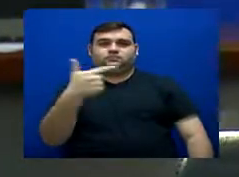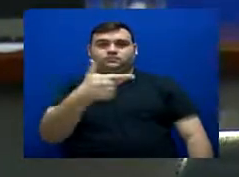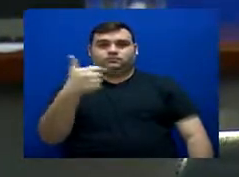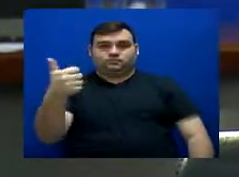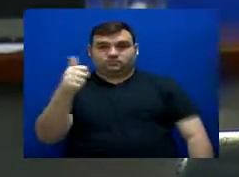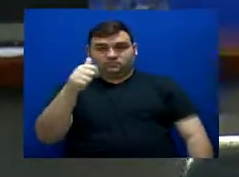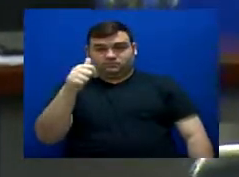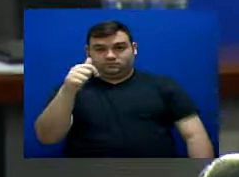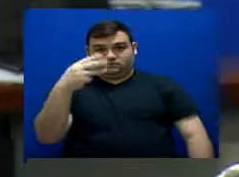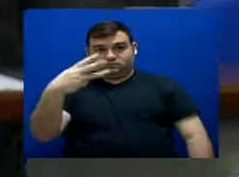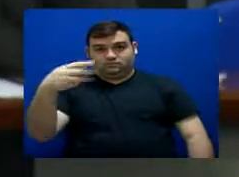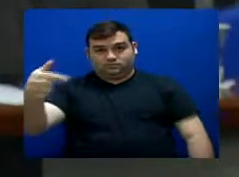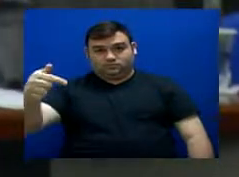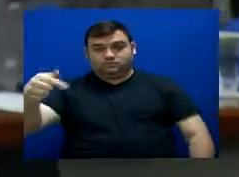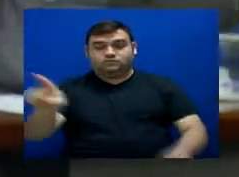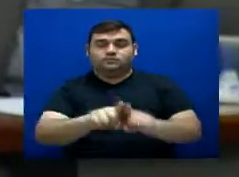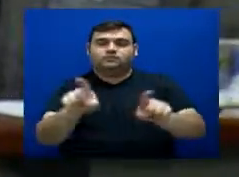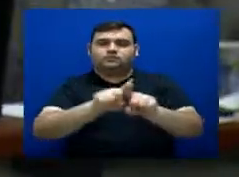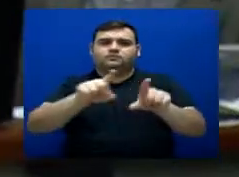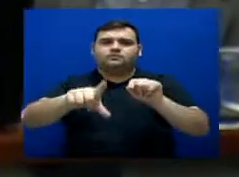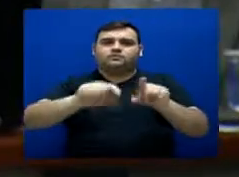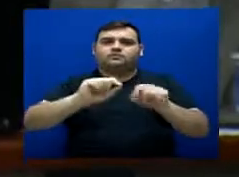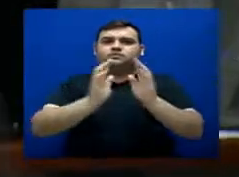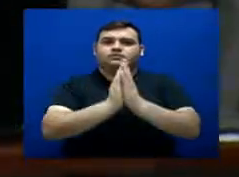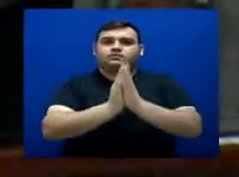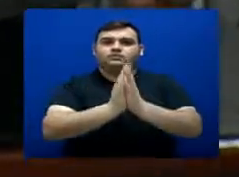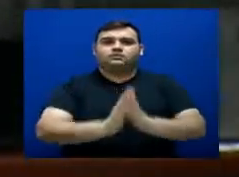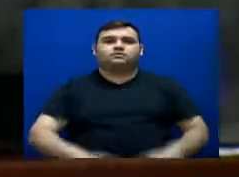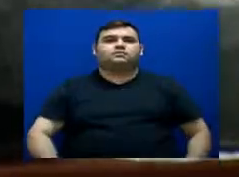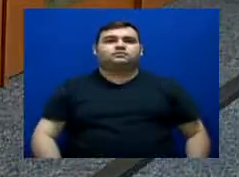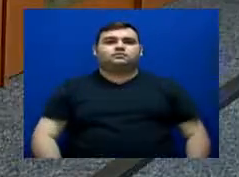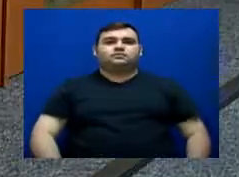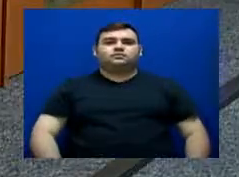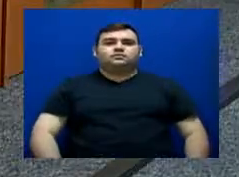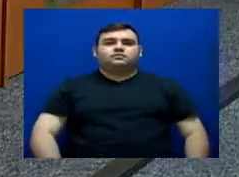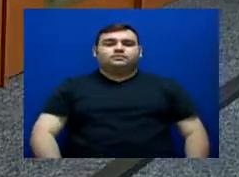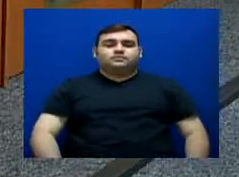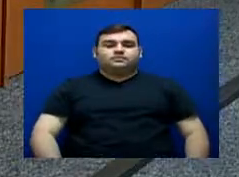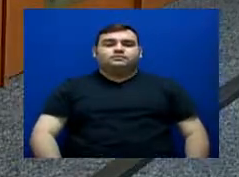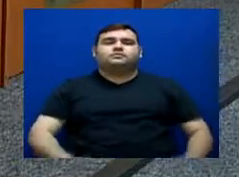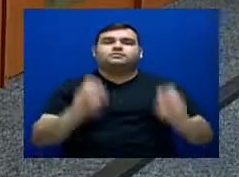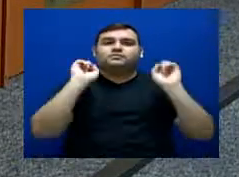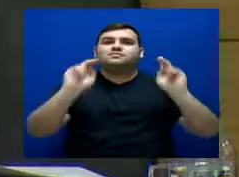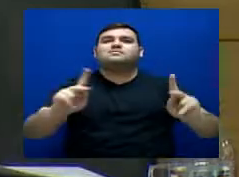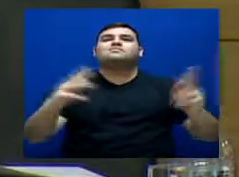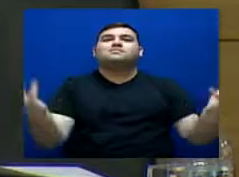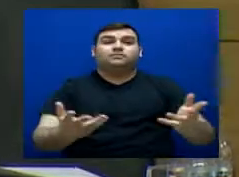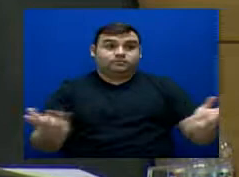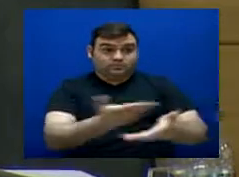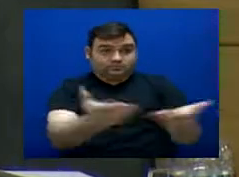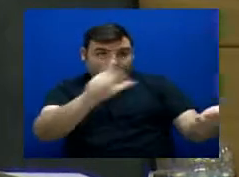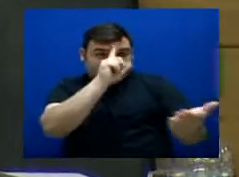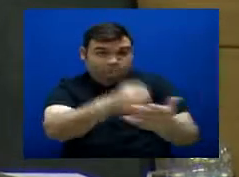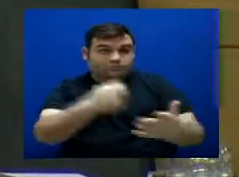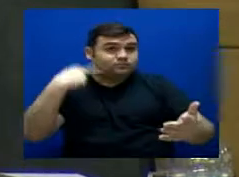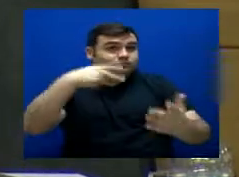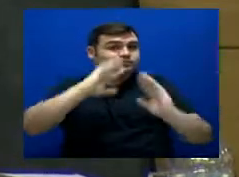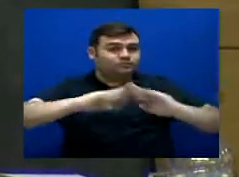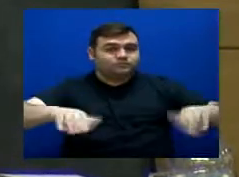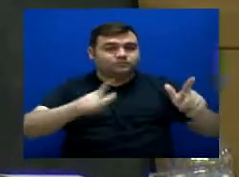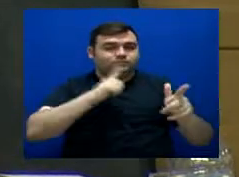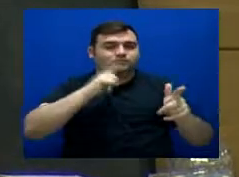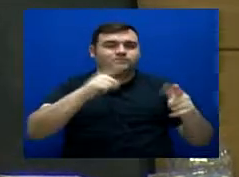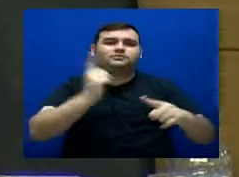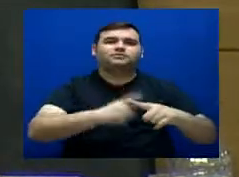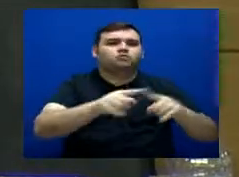O 21 e 37, destacar, por gentileza. Tá certo. Eu coloco em votação o pedido do vereador Luiz Santos